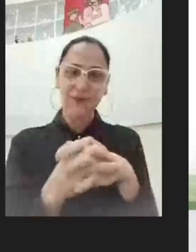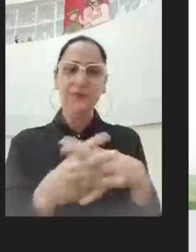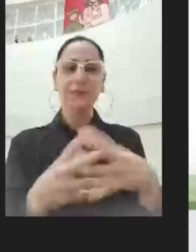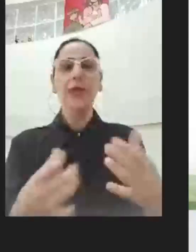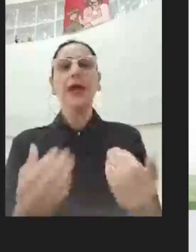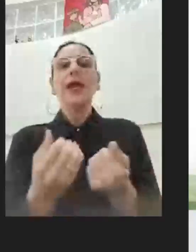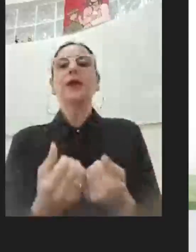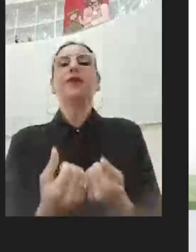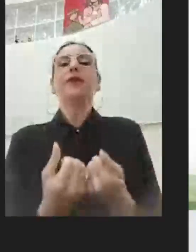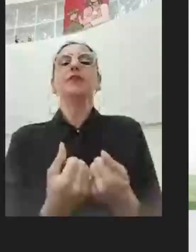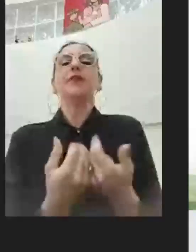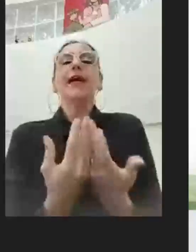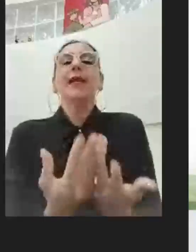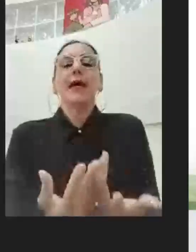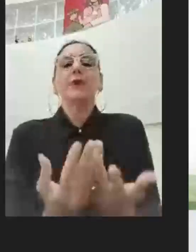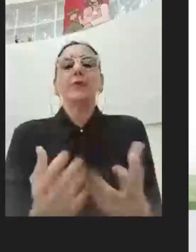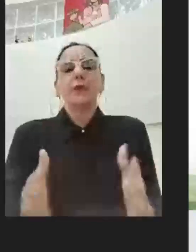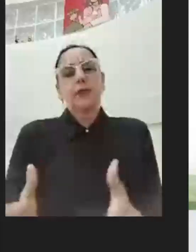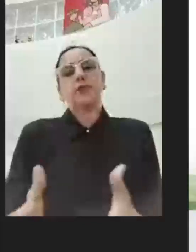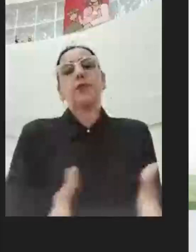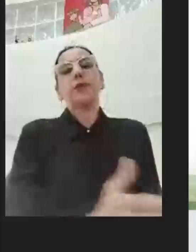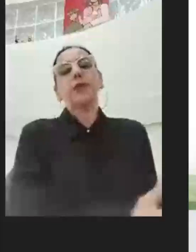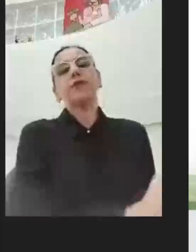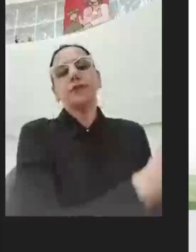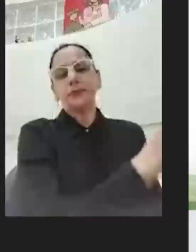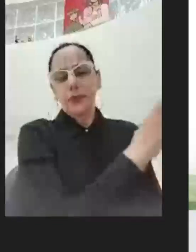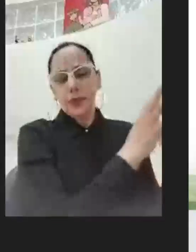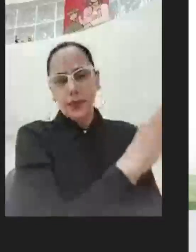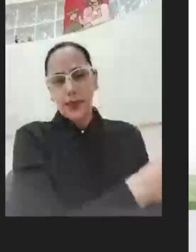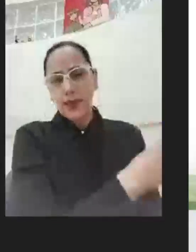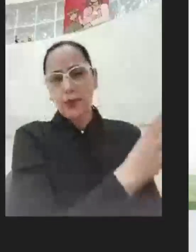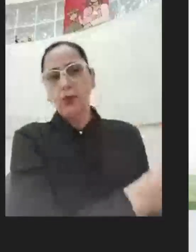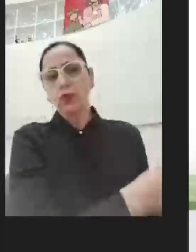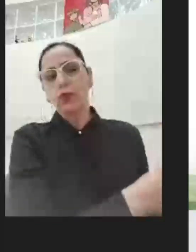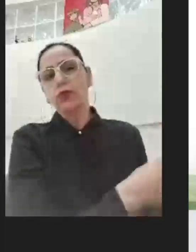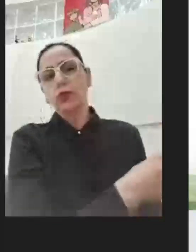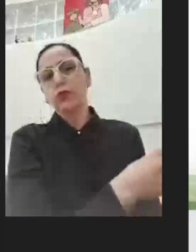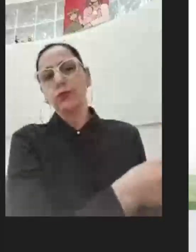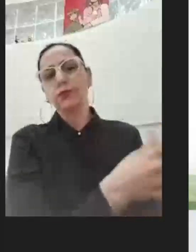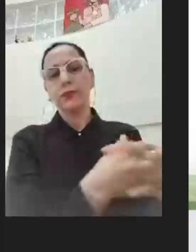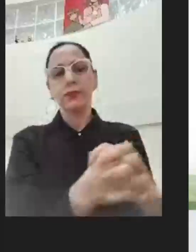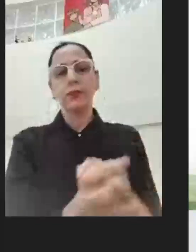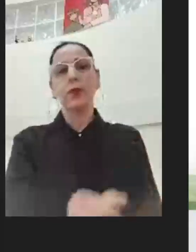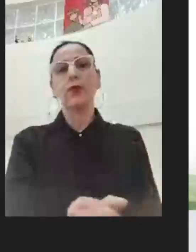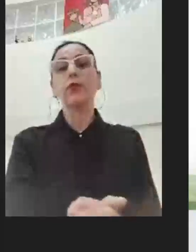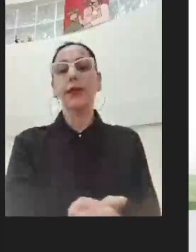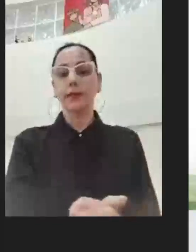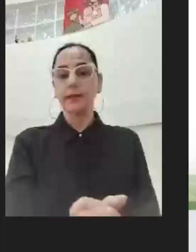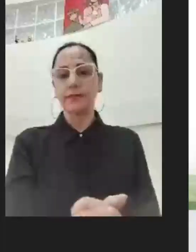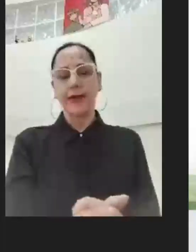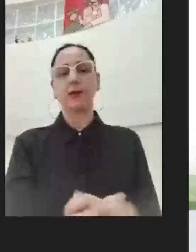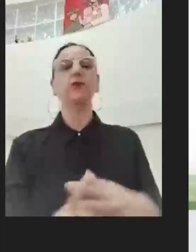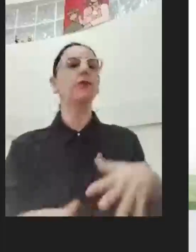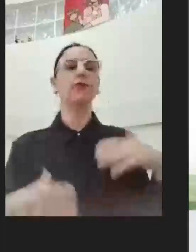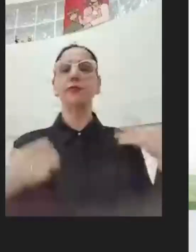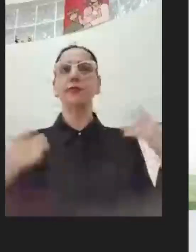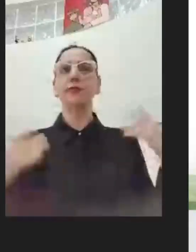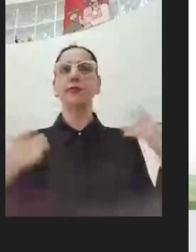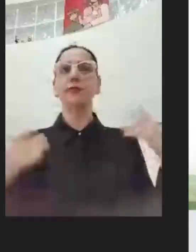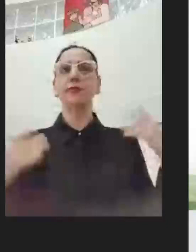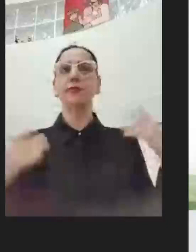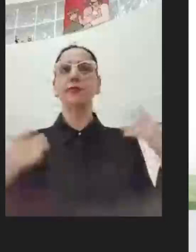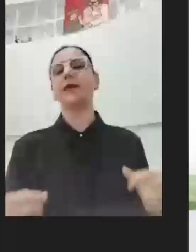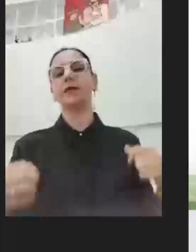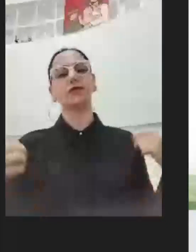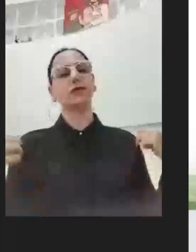leitinho para os bebês hoje, e ofereciam enganado para aqueles bebês o leite de vaca. Os